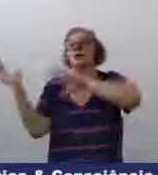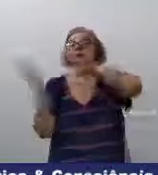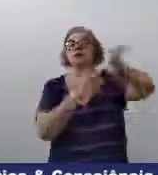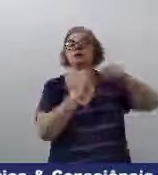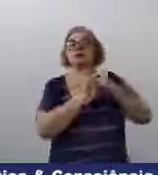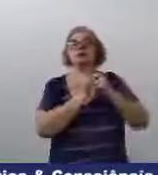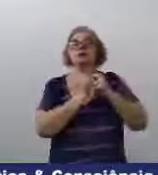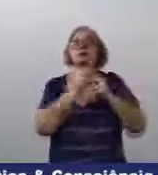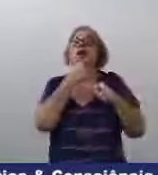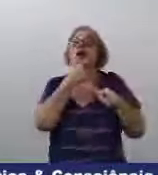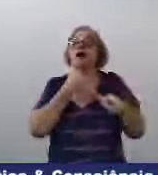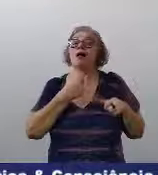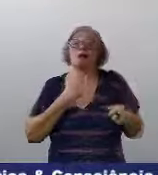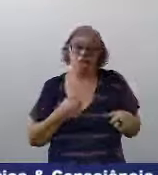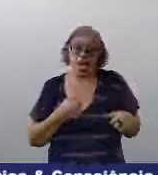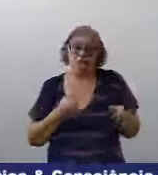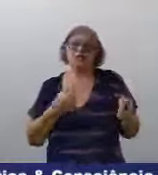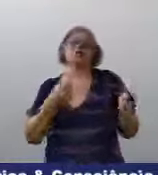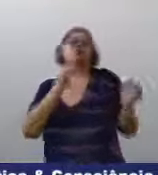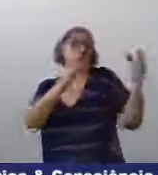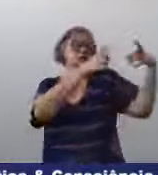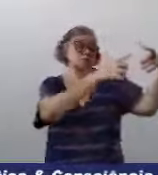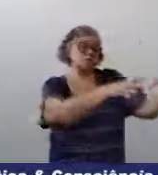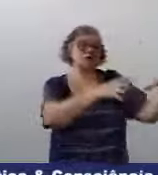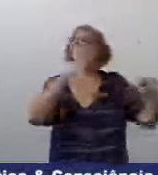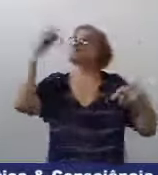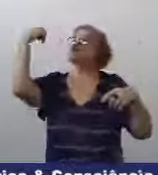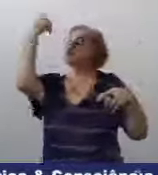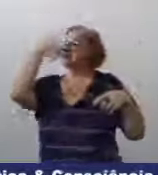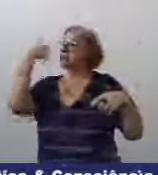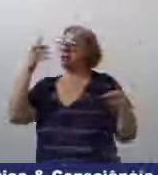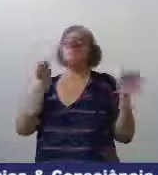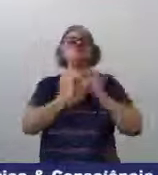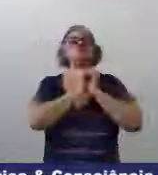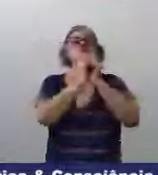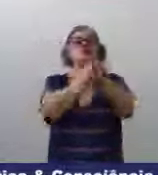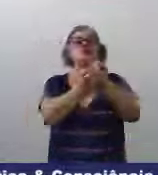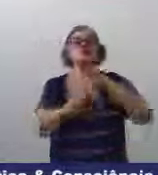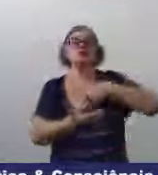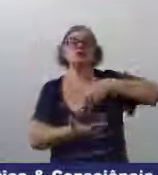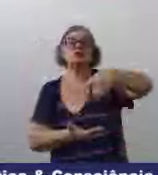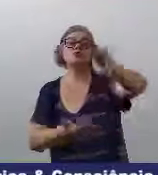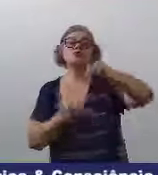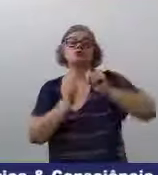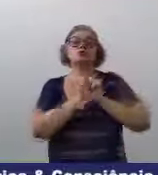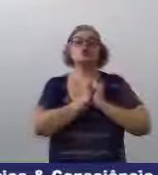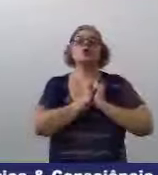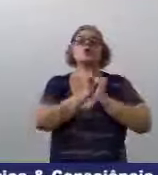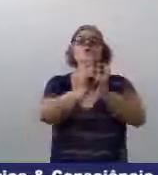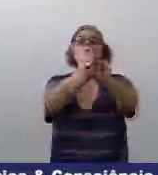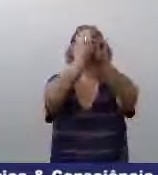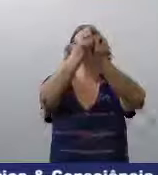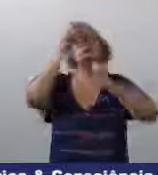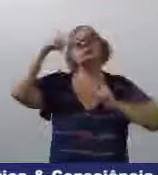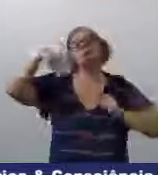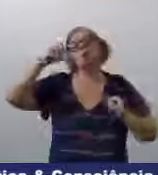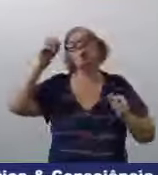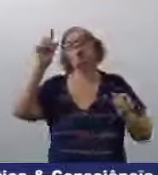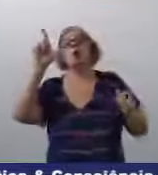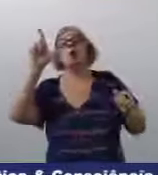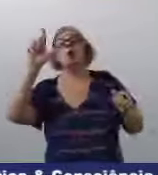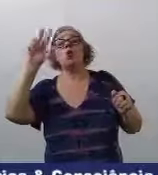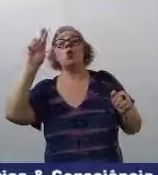quilômetros de qualquer maneira. E Einstein descobriu que o espaço e o tempo andam juntos. Formam uma grande membrana que ele chamou o